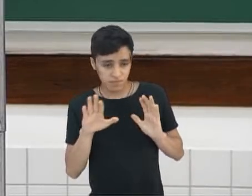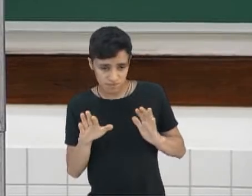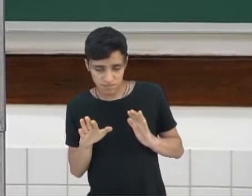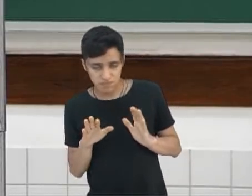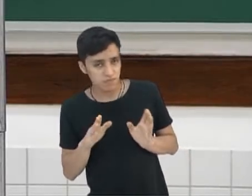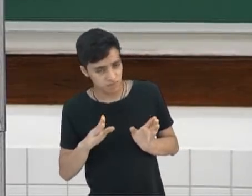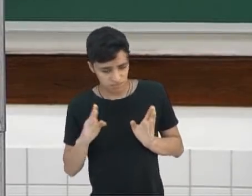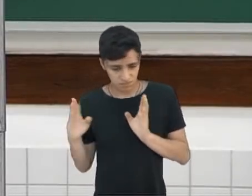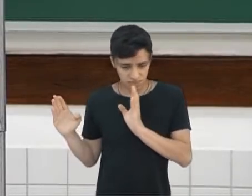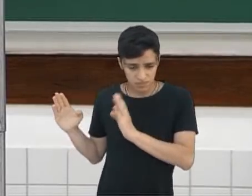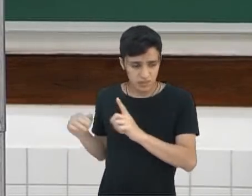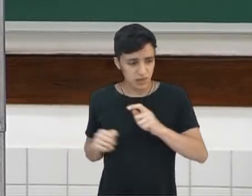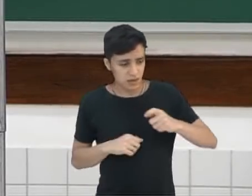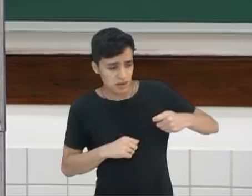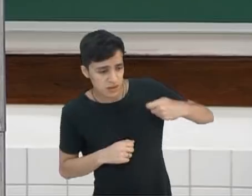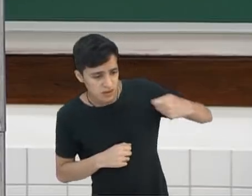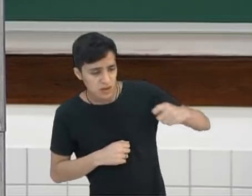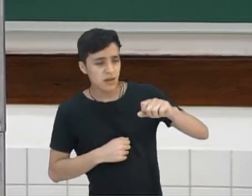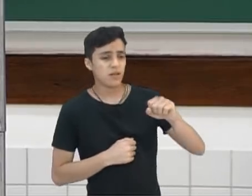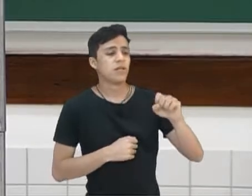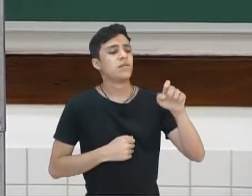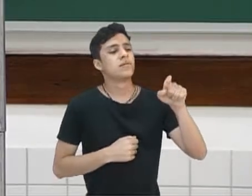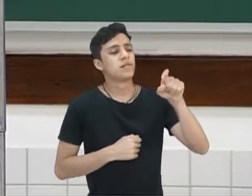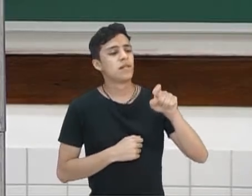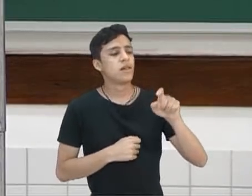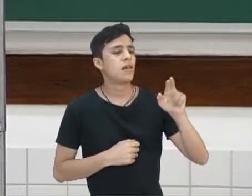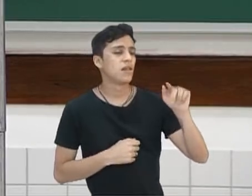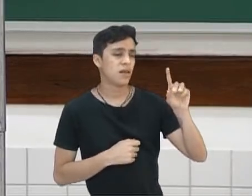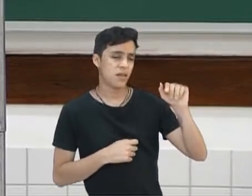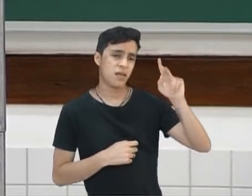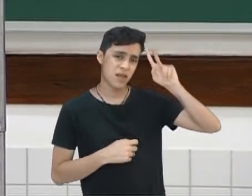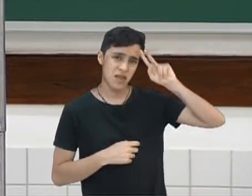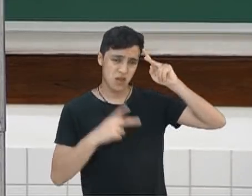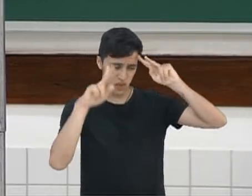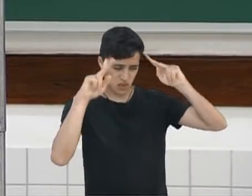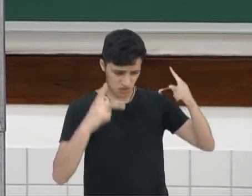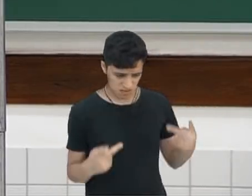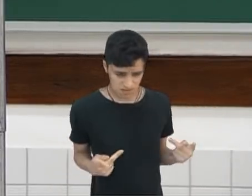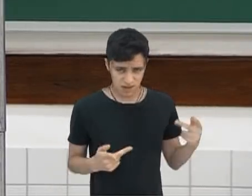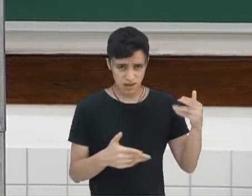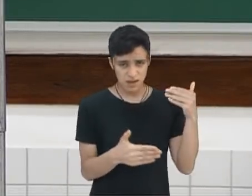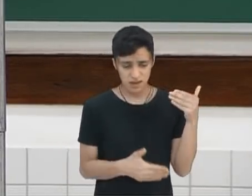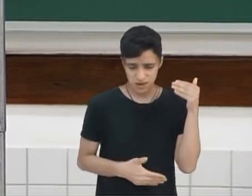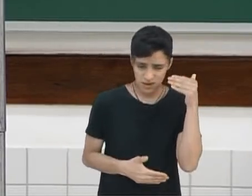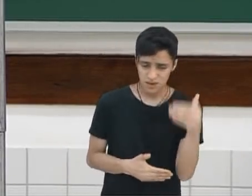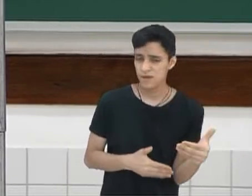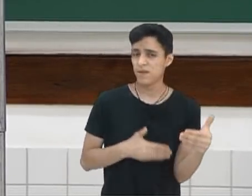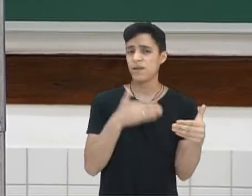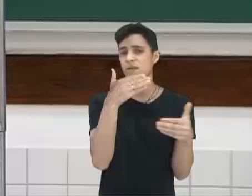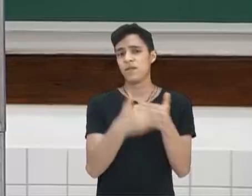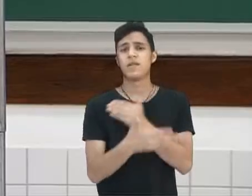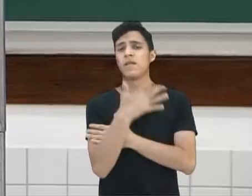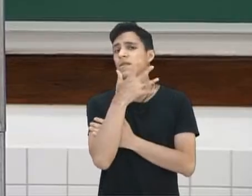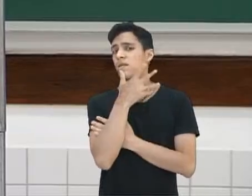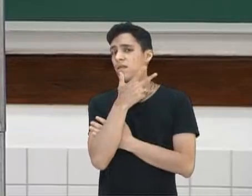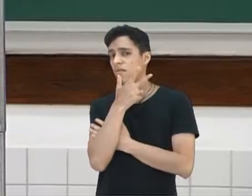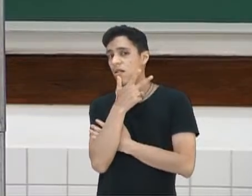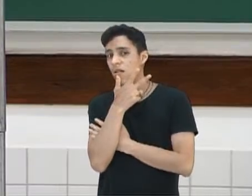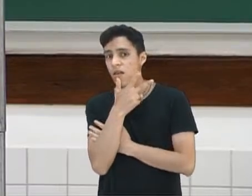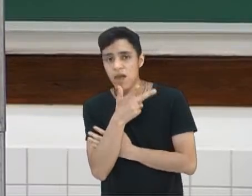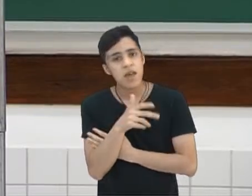quando a gente fala em reprodução sexuada, no caso da espécie humana, é um processo muito mais lento, né, e muito